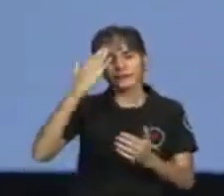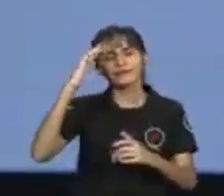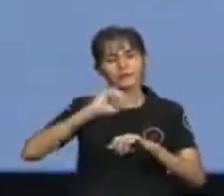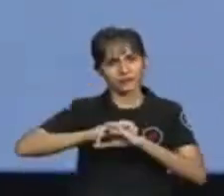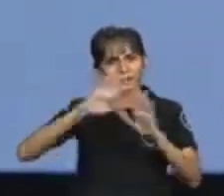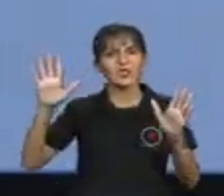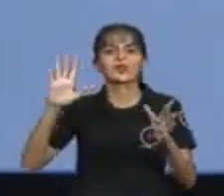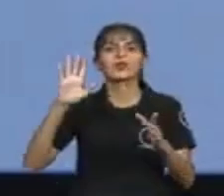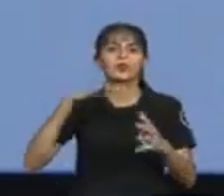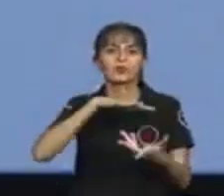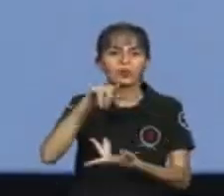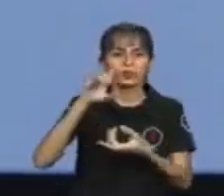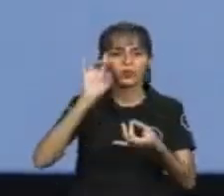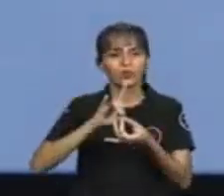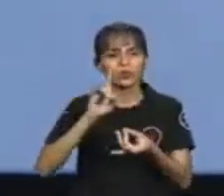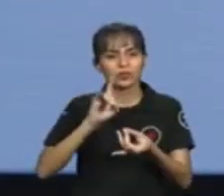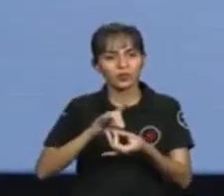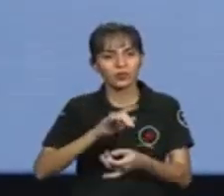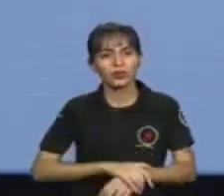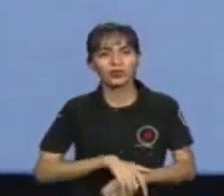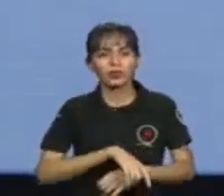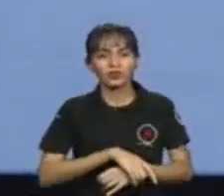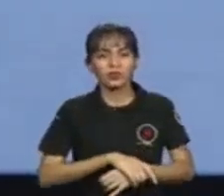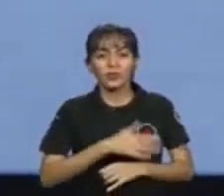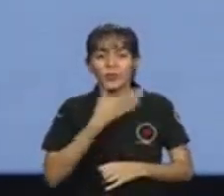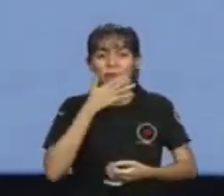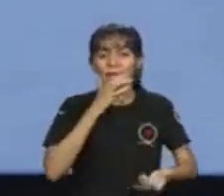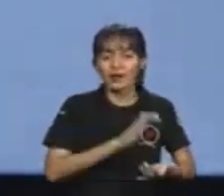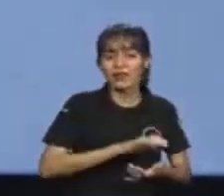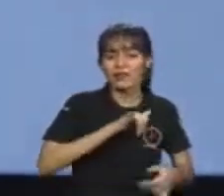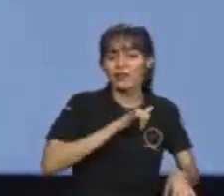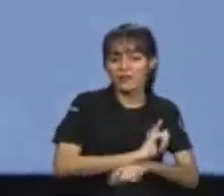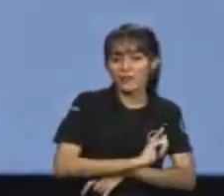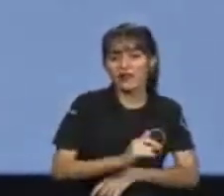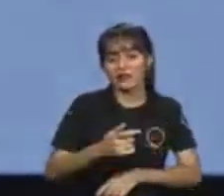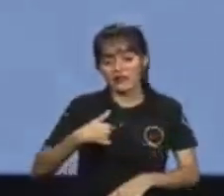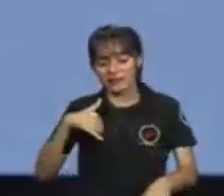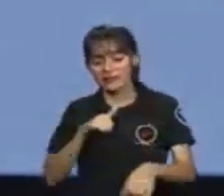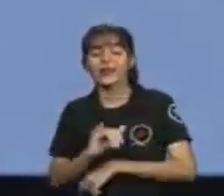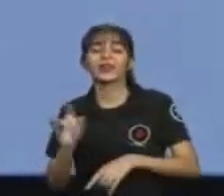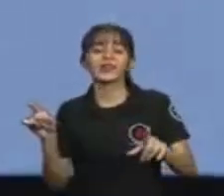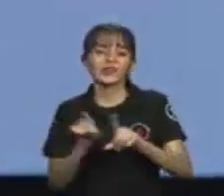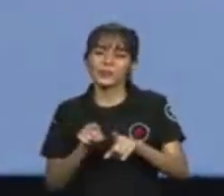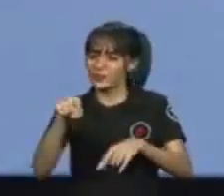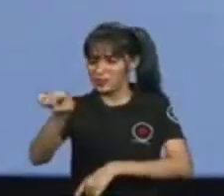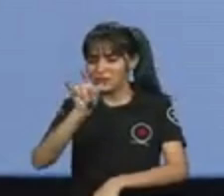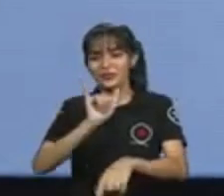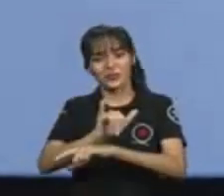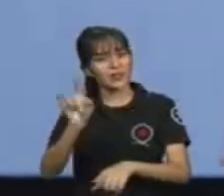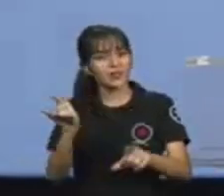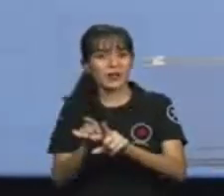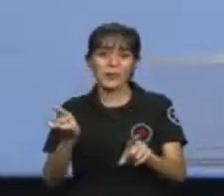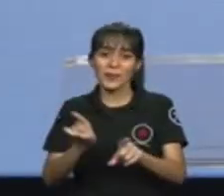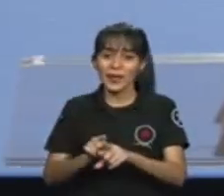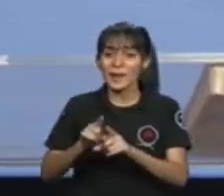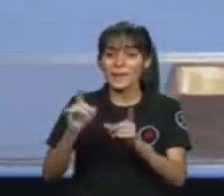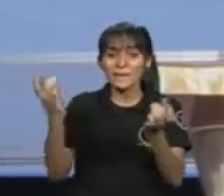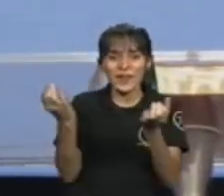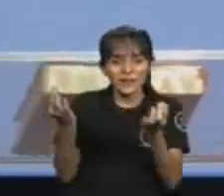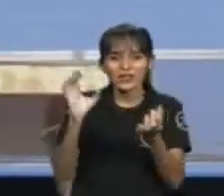mundo espiritual. Ele é tão falho como eu e você, porque perfeito é só Jesus, e Jesus não agradou a